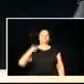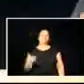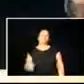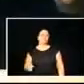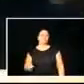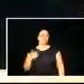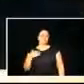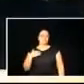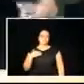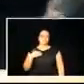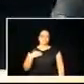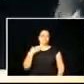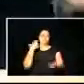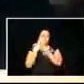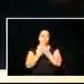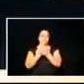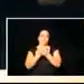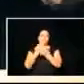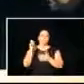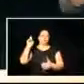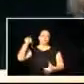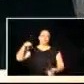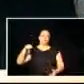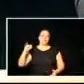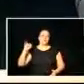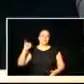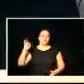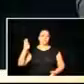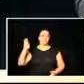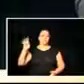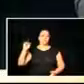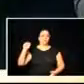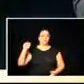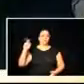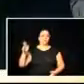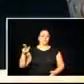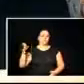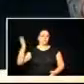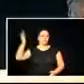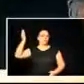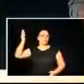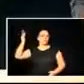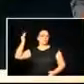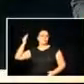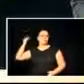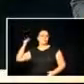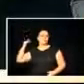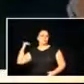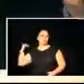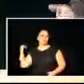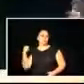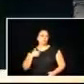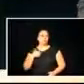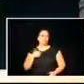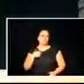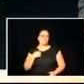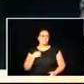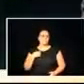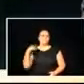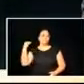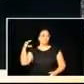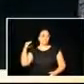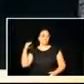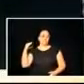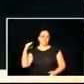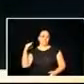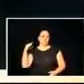quinta série, depois fiz curso técnico, depois fiz o meu curso universitário dentro da Universidade de Taubaté. Então posso falar que tenho um orgulho muito grande